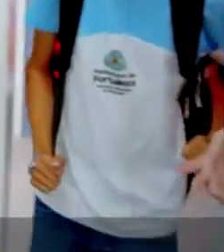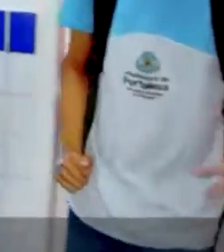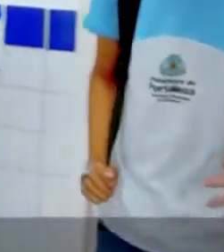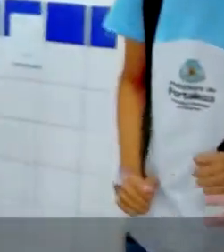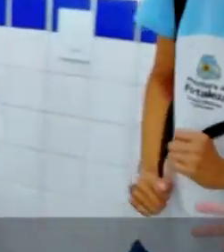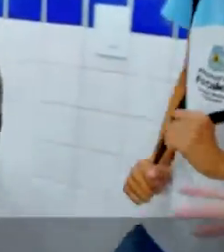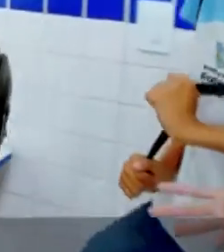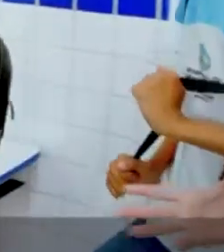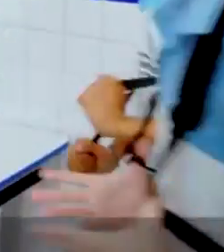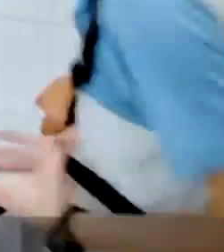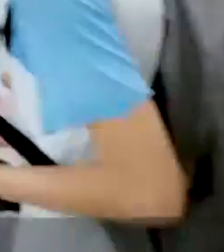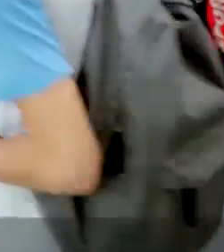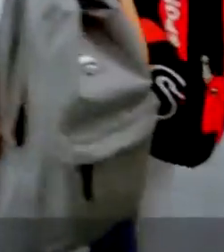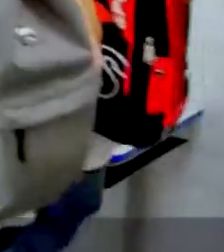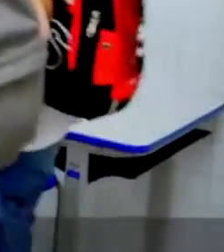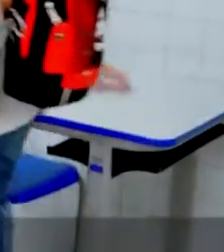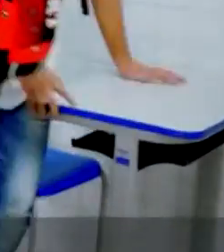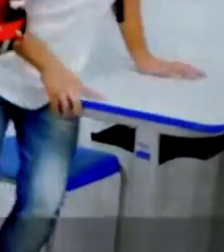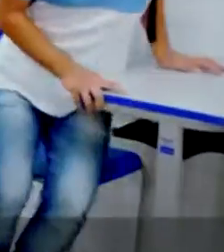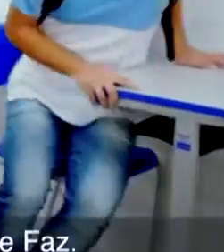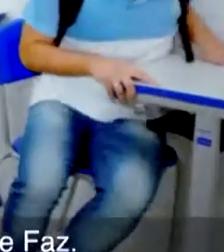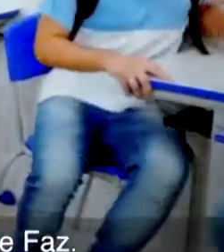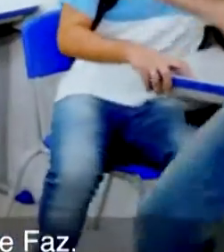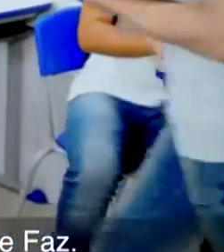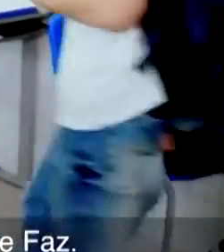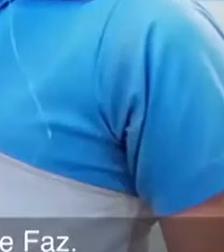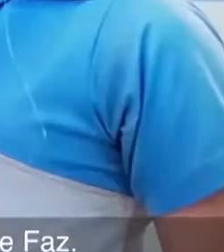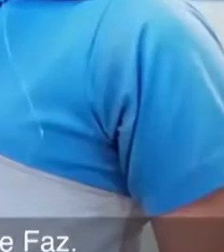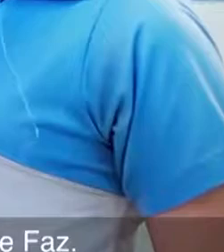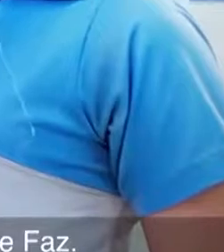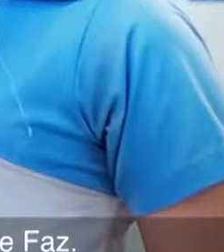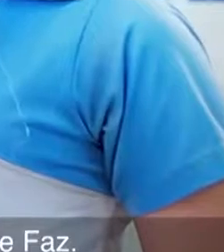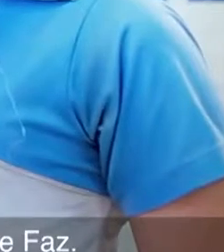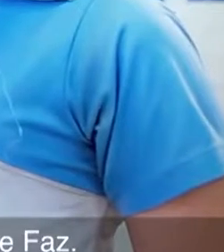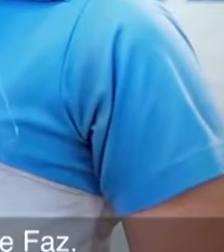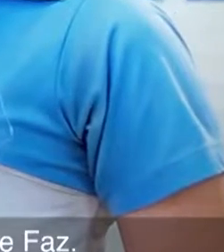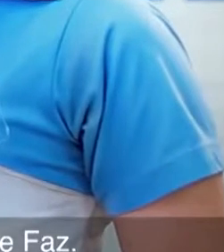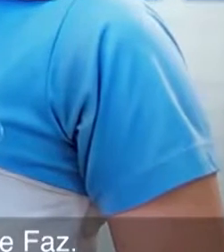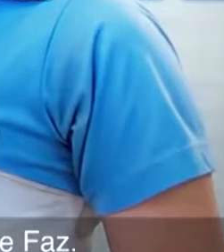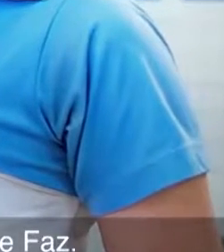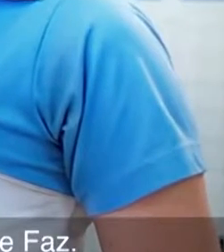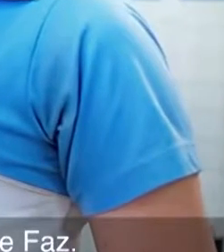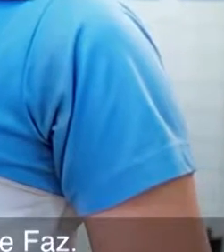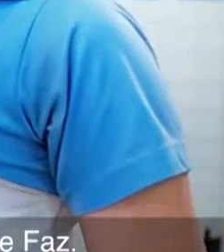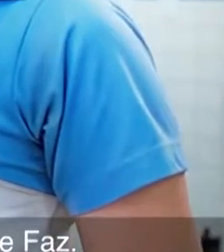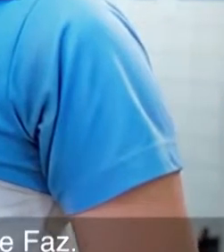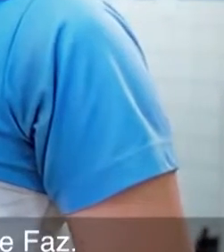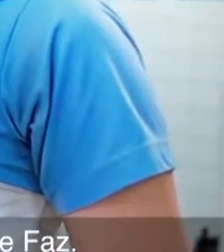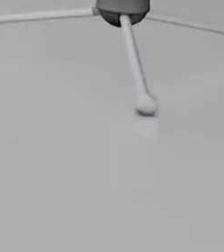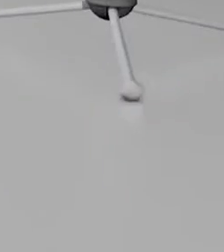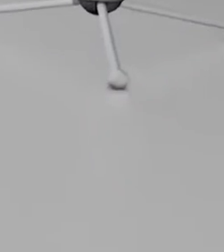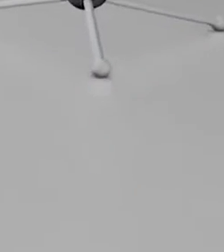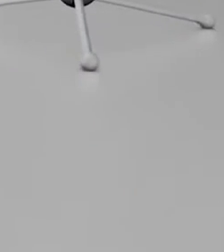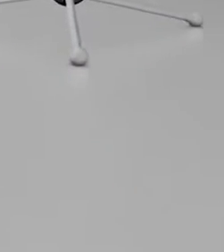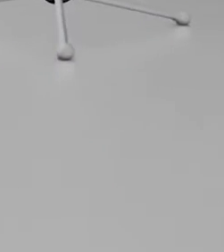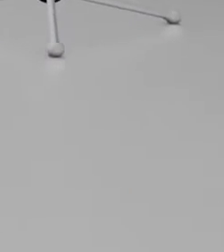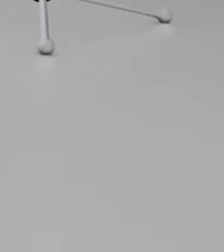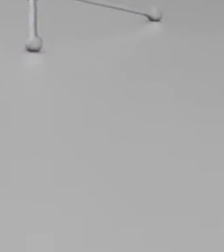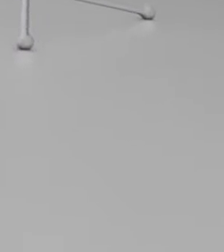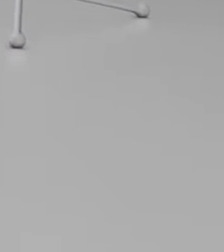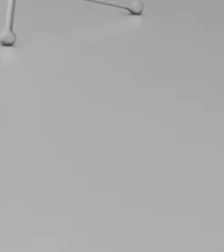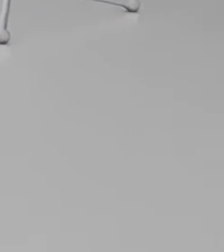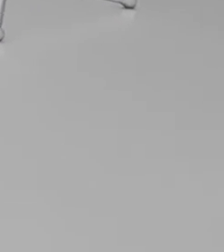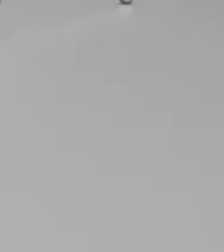saúde e mais segurança para milhares de jovens da periferia. Prefeitura e você, uma fortaleza melhor, é a gente que faz.